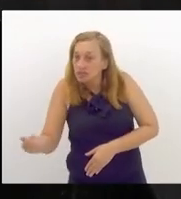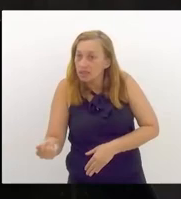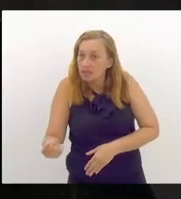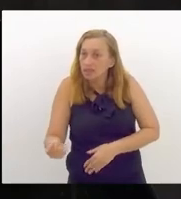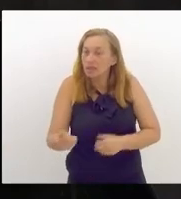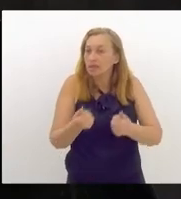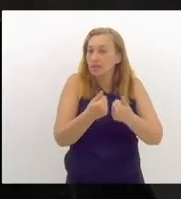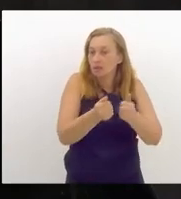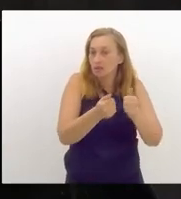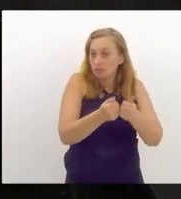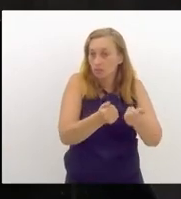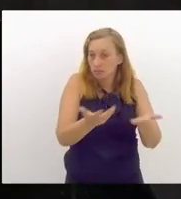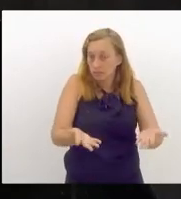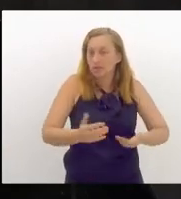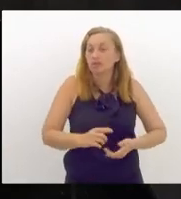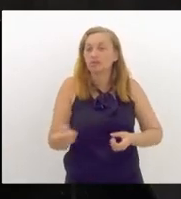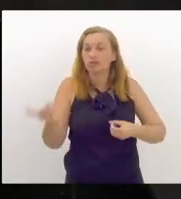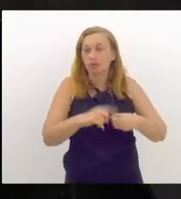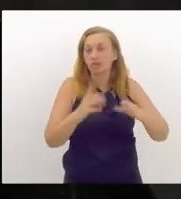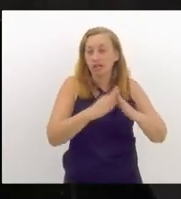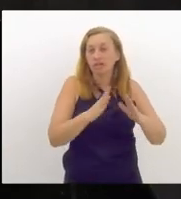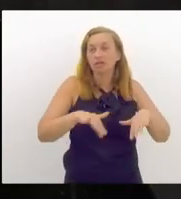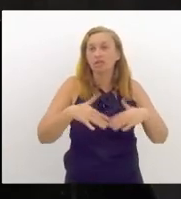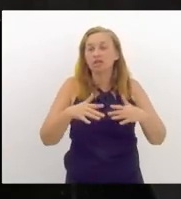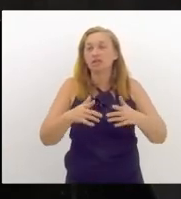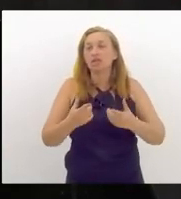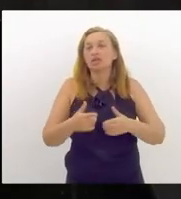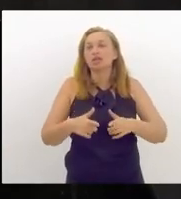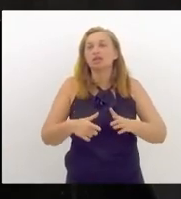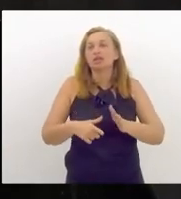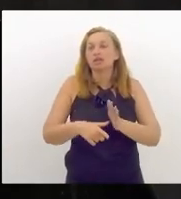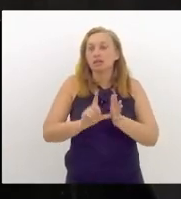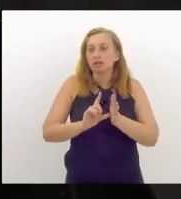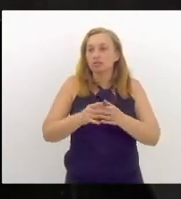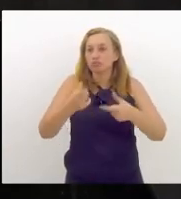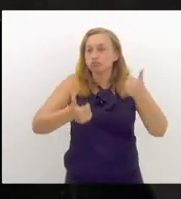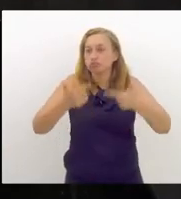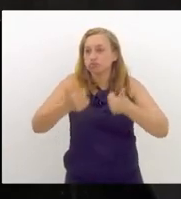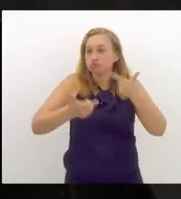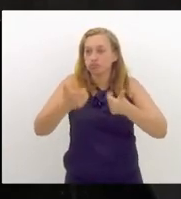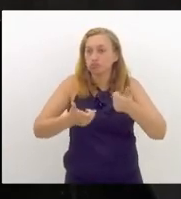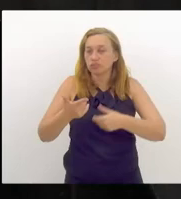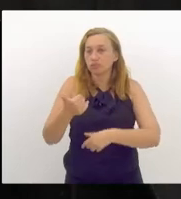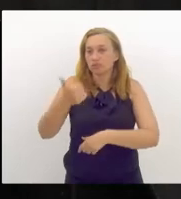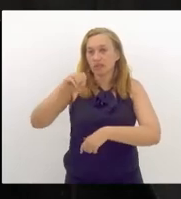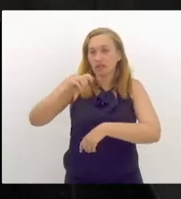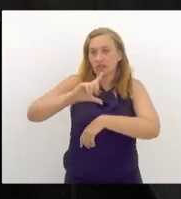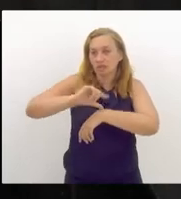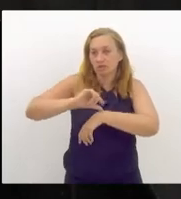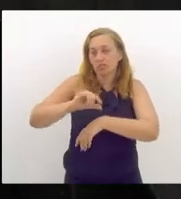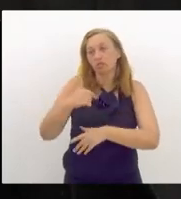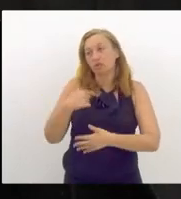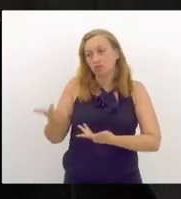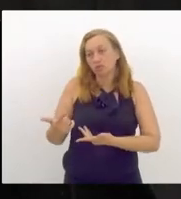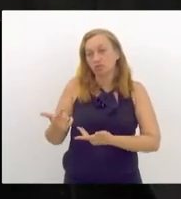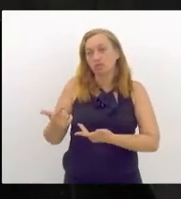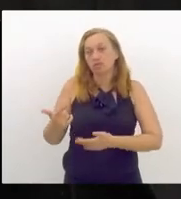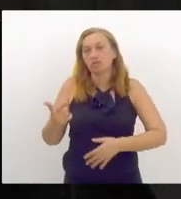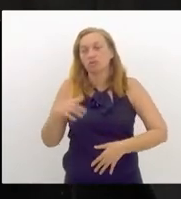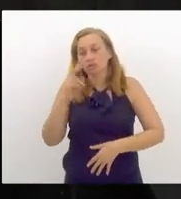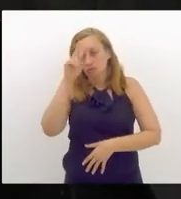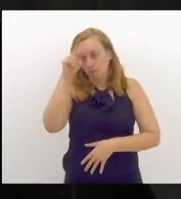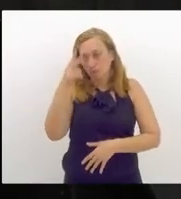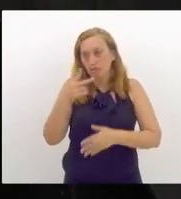pegar a condição e voltar para casa e antes do tiroteio de 10 horas porque senão eu posso passar mal por lá bom pessoal